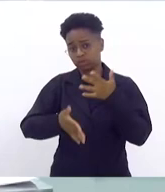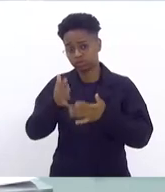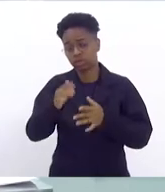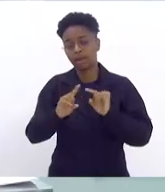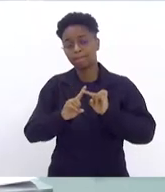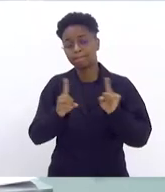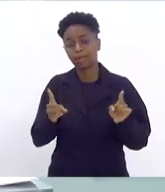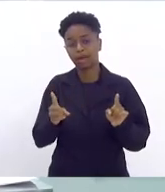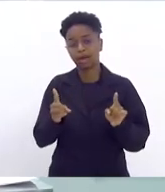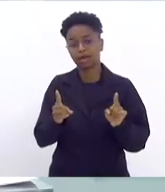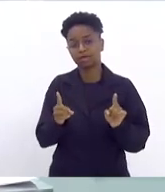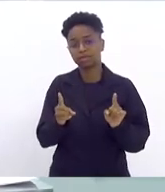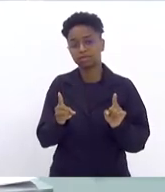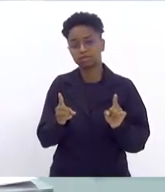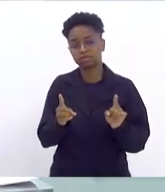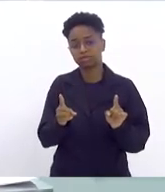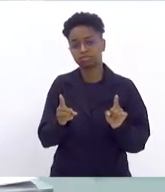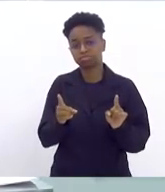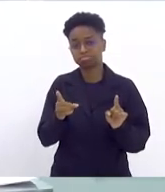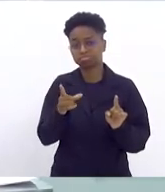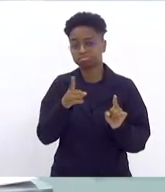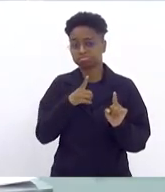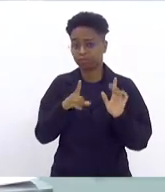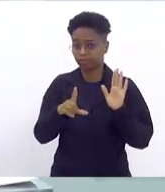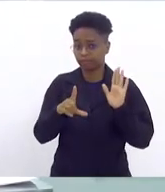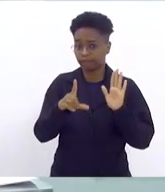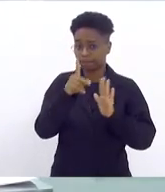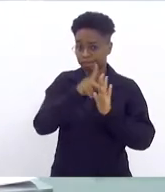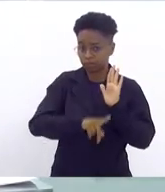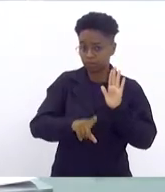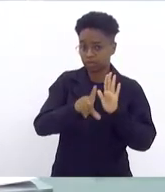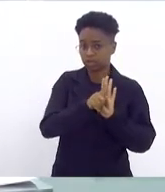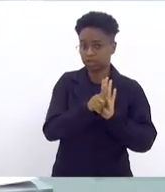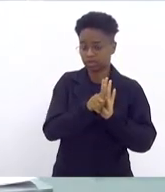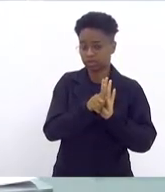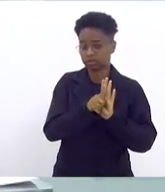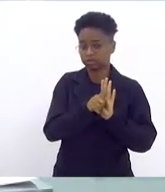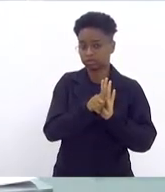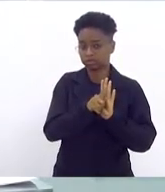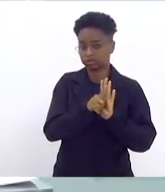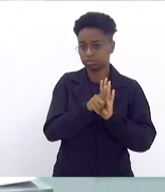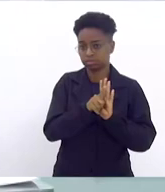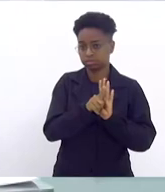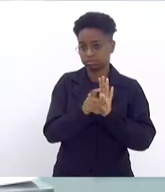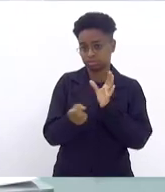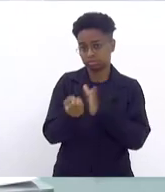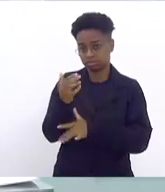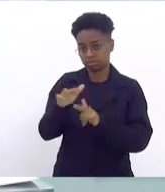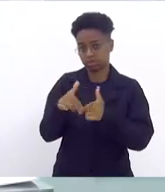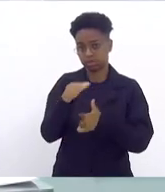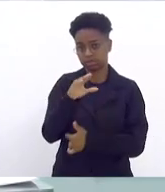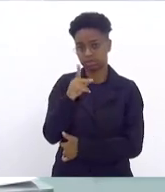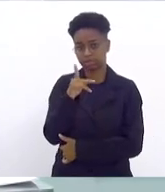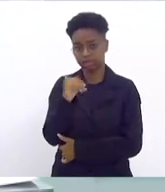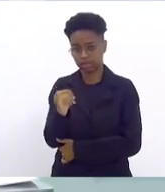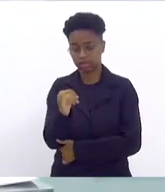porém, faça ser uma lei, um projeto de lei instituído por uma CPI,